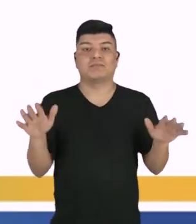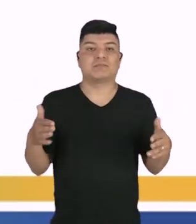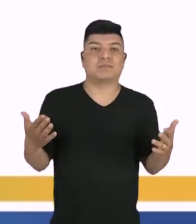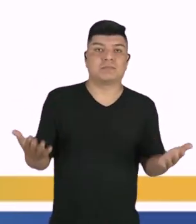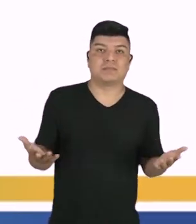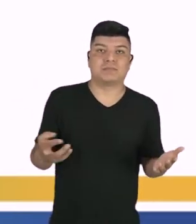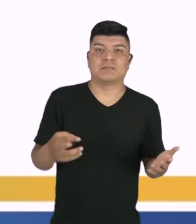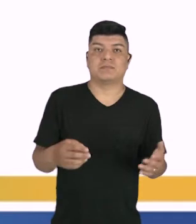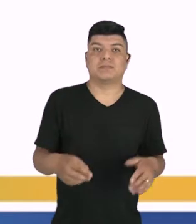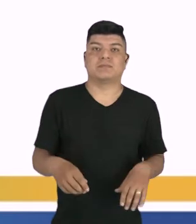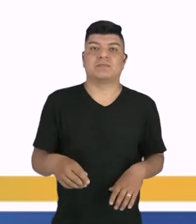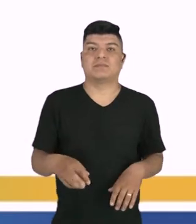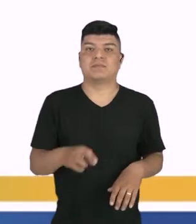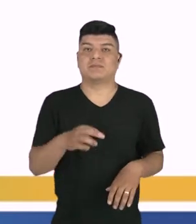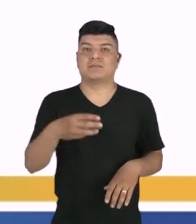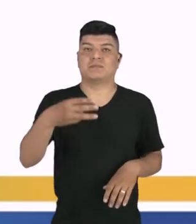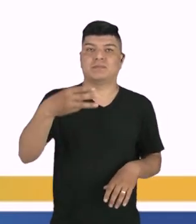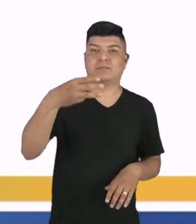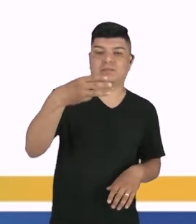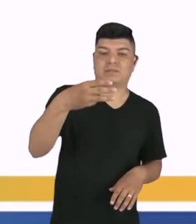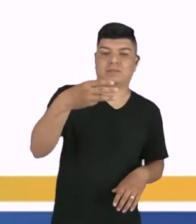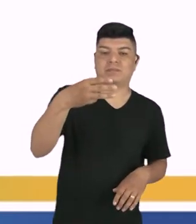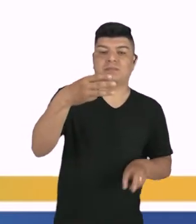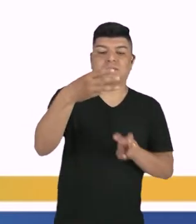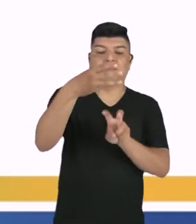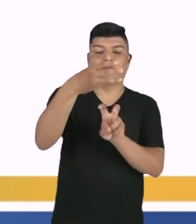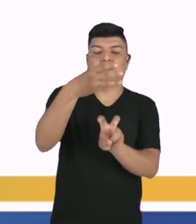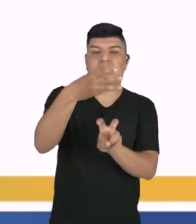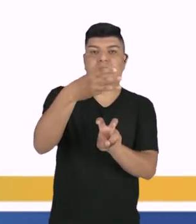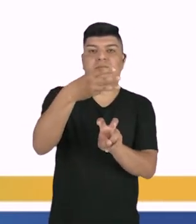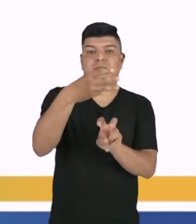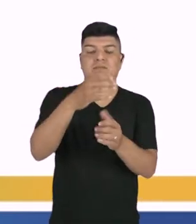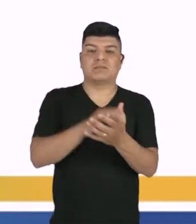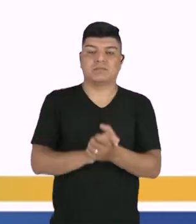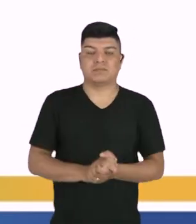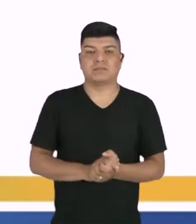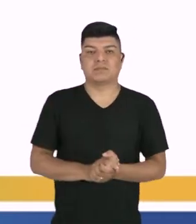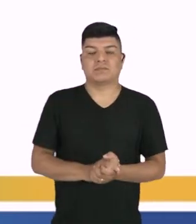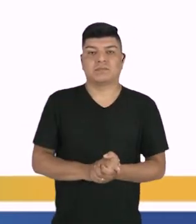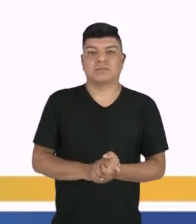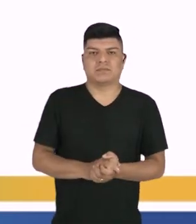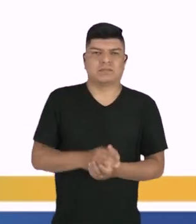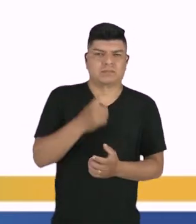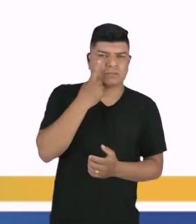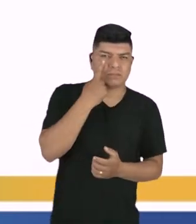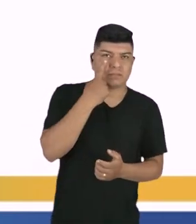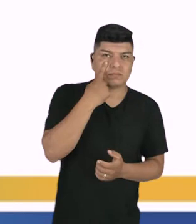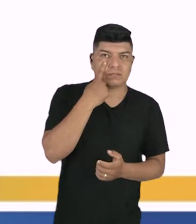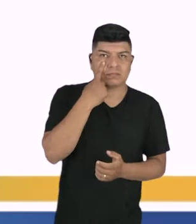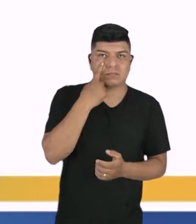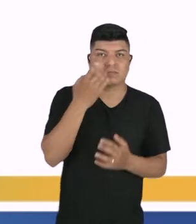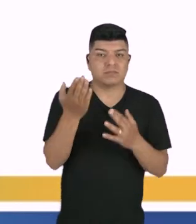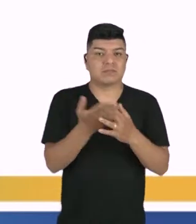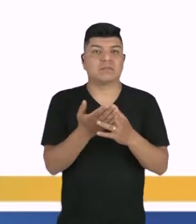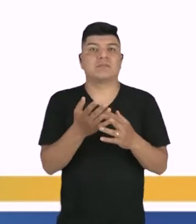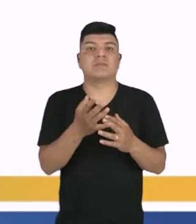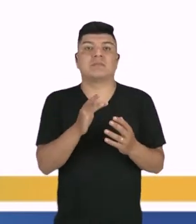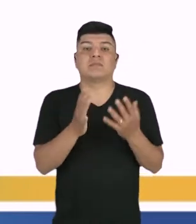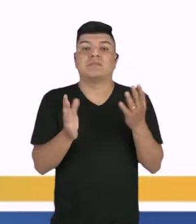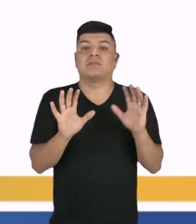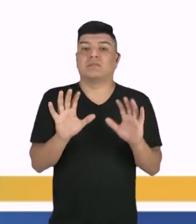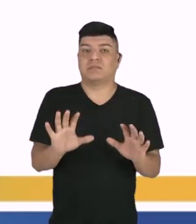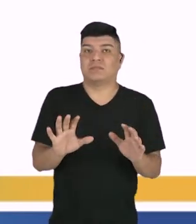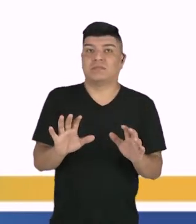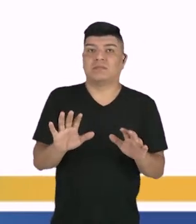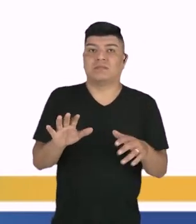resultado dá 3 sobre 5, né? Mais ou menos 3 sobre 5. Mas veja que o nosso intervalo considerado